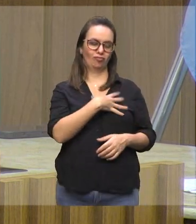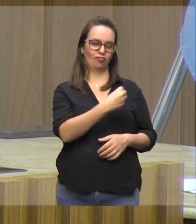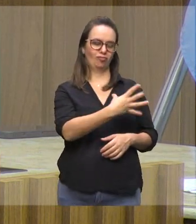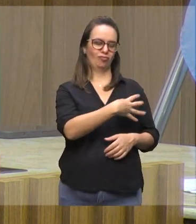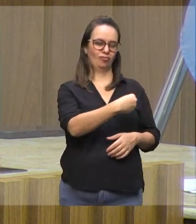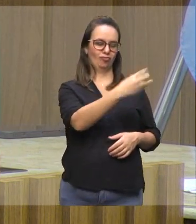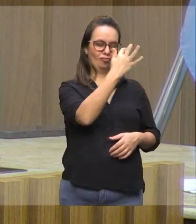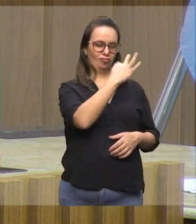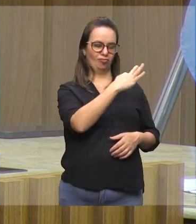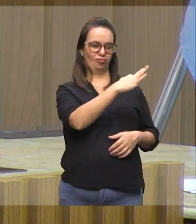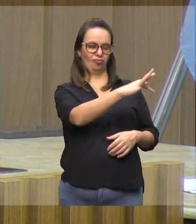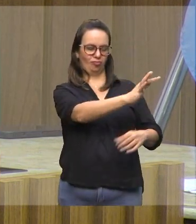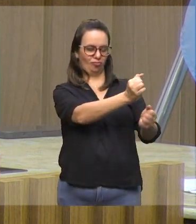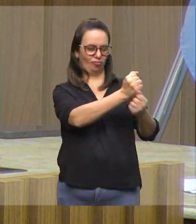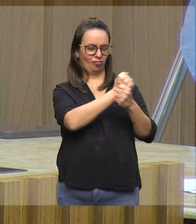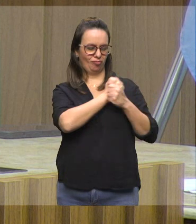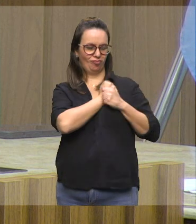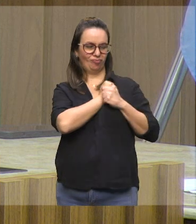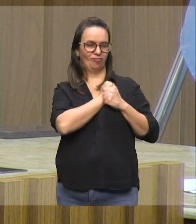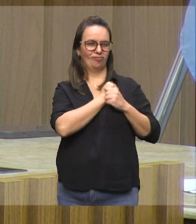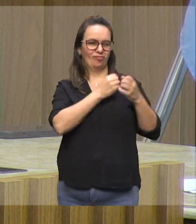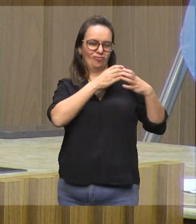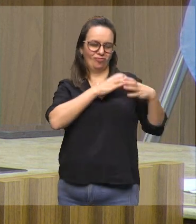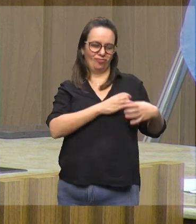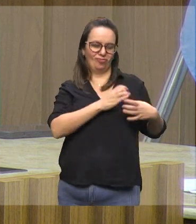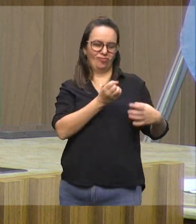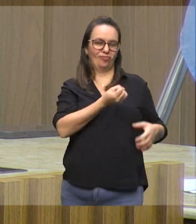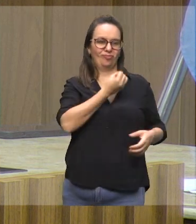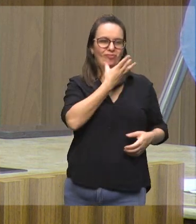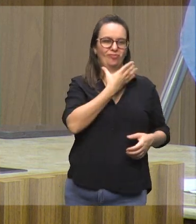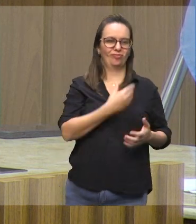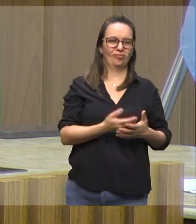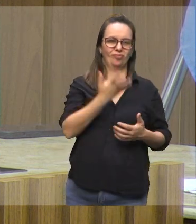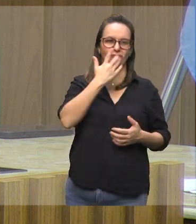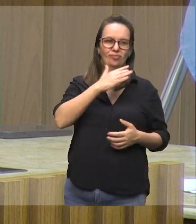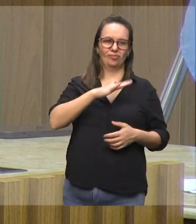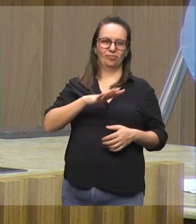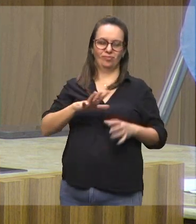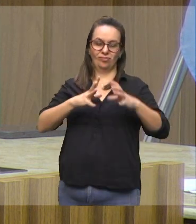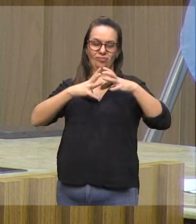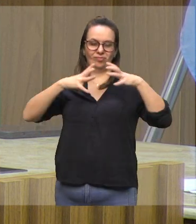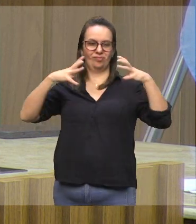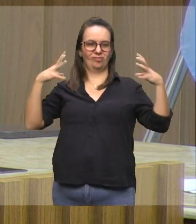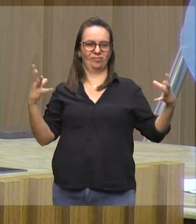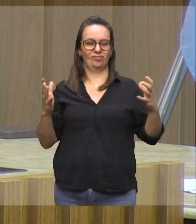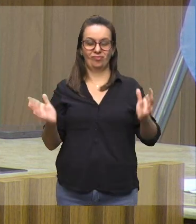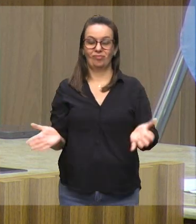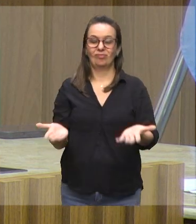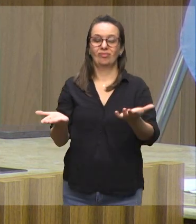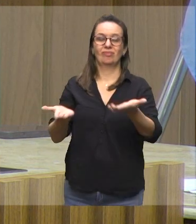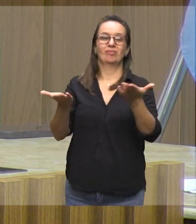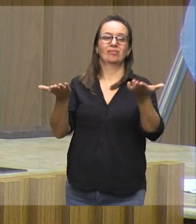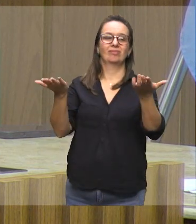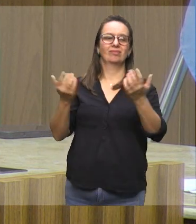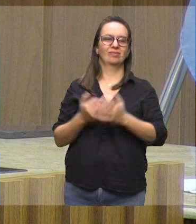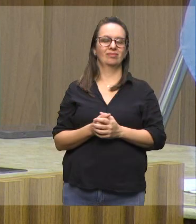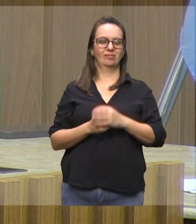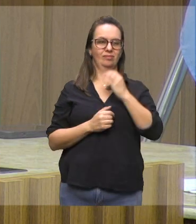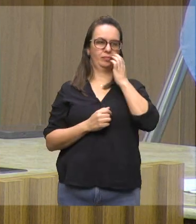mais acolhedor, um ambiente mais autônomo, para que a criança possa despertar o senso crítico. Né, que a unidade escolar nossa seja